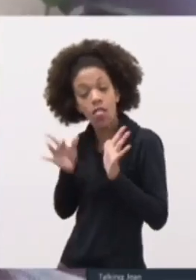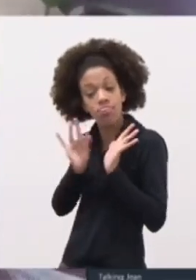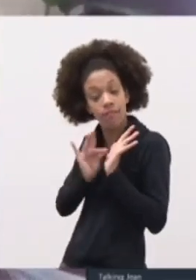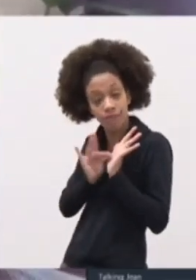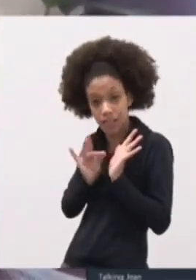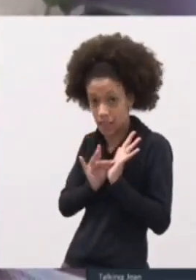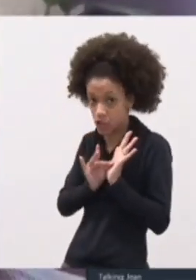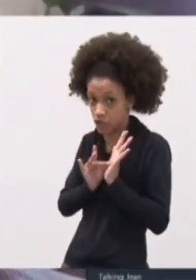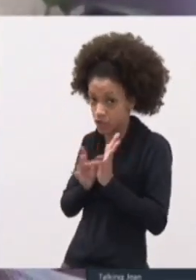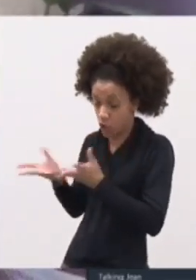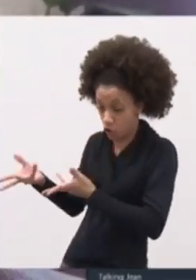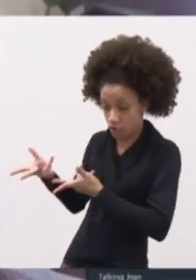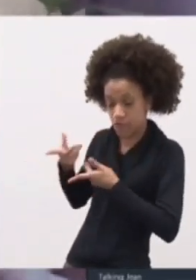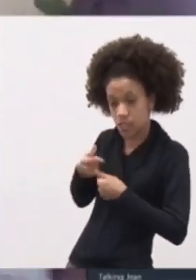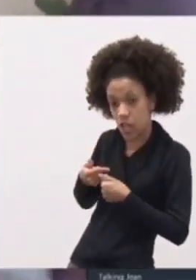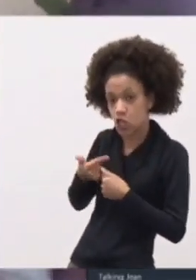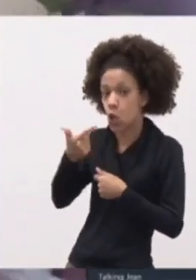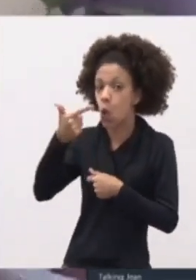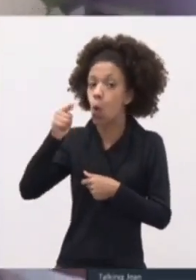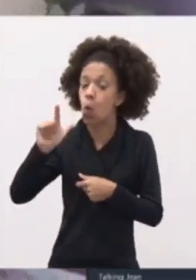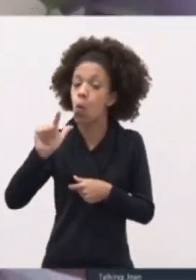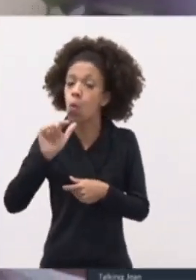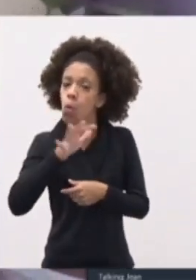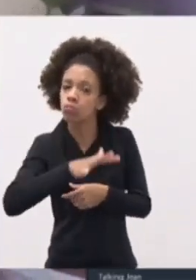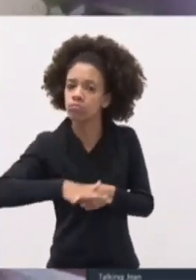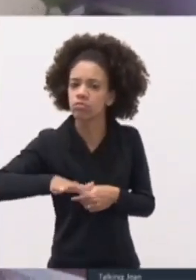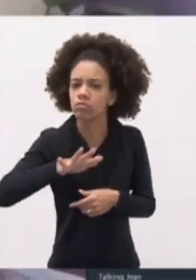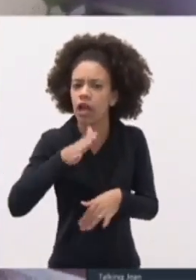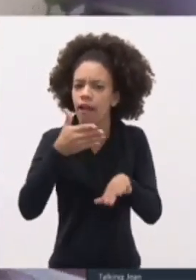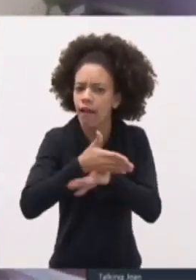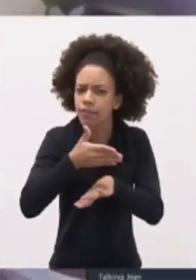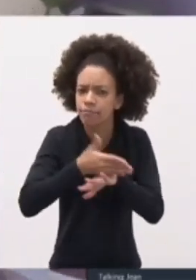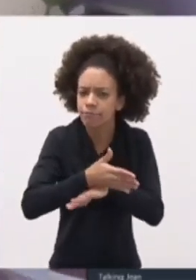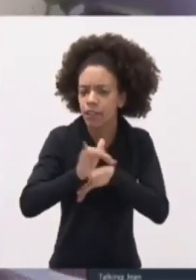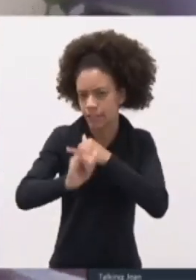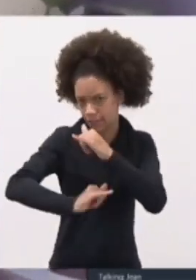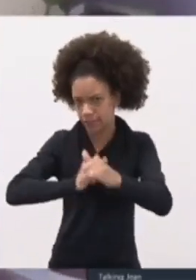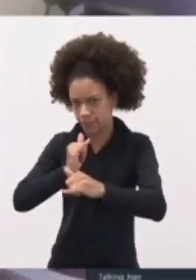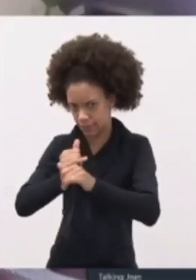vocês para entrarem num outro espaço. Entrem lá no nosso site,